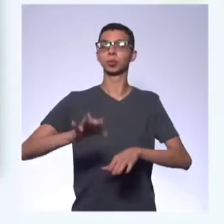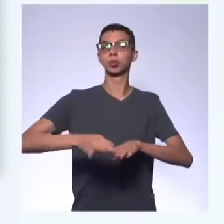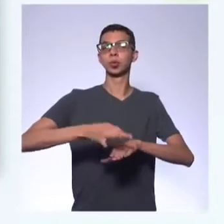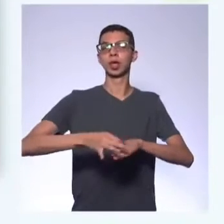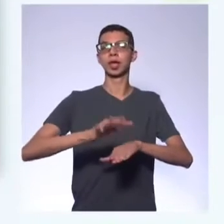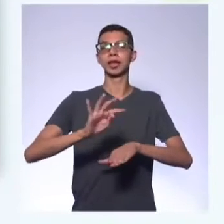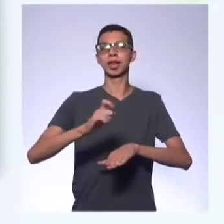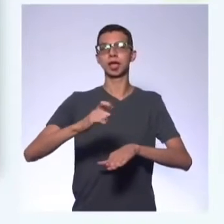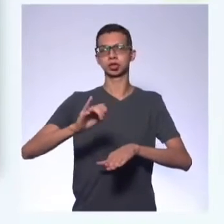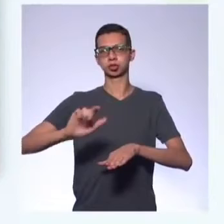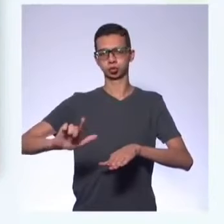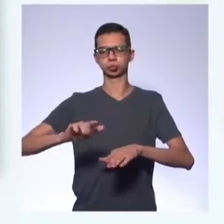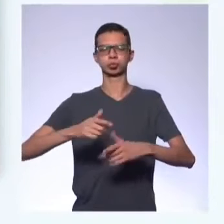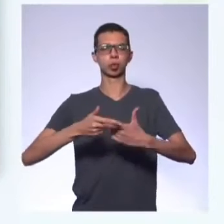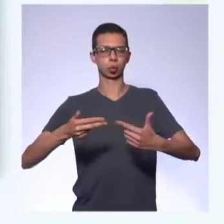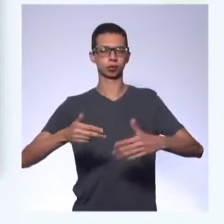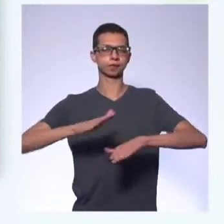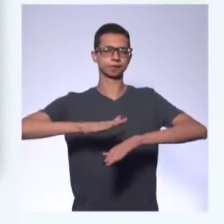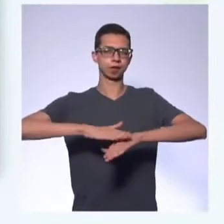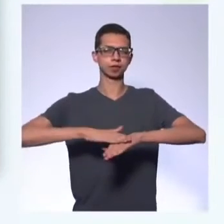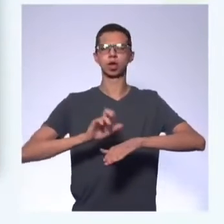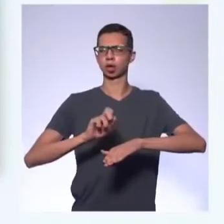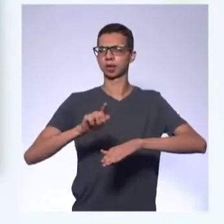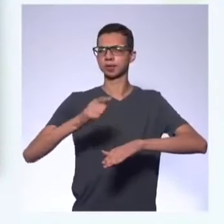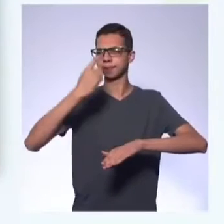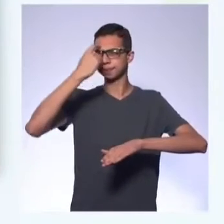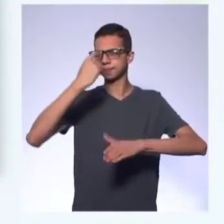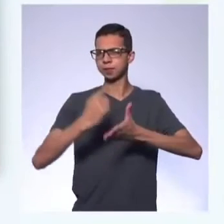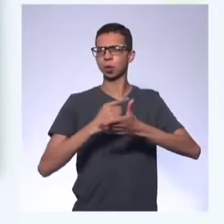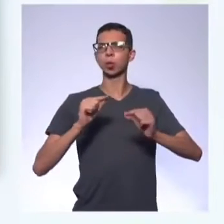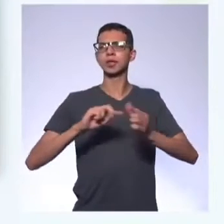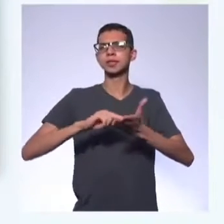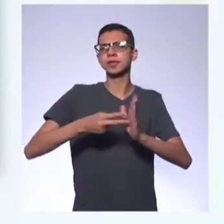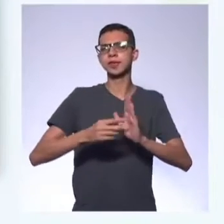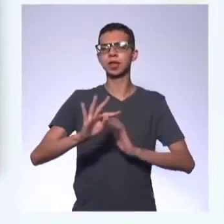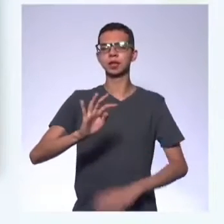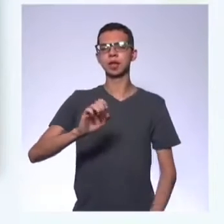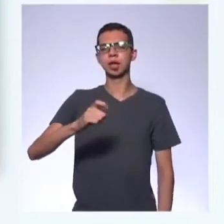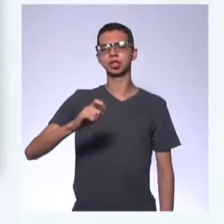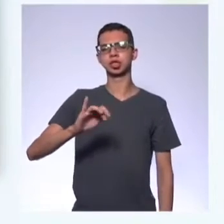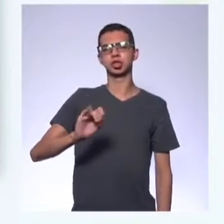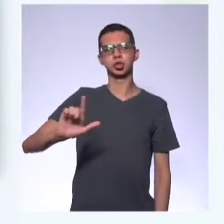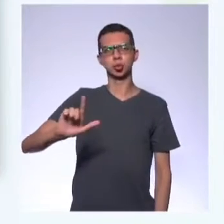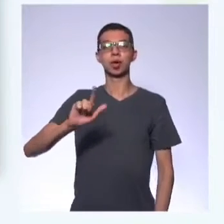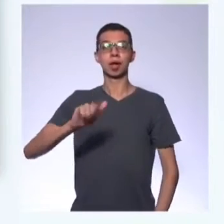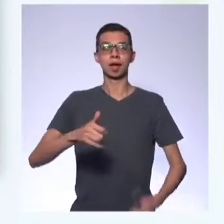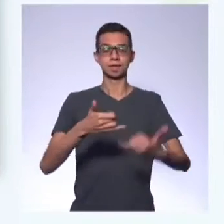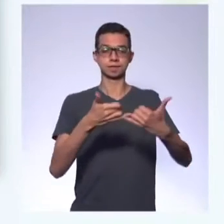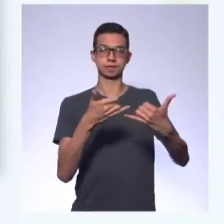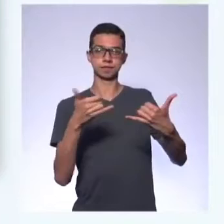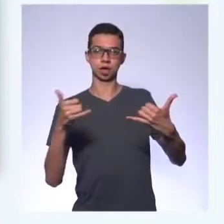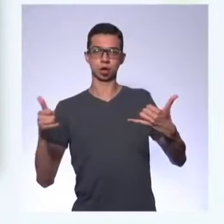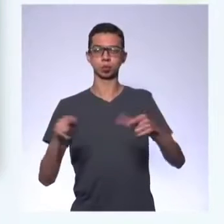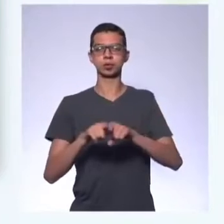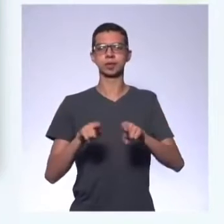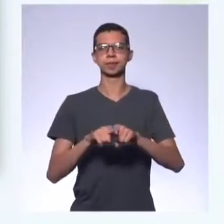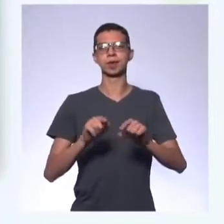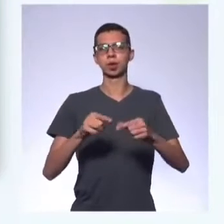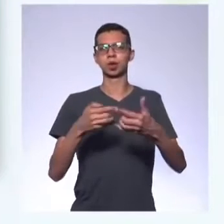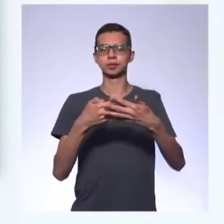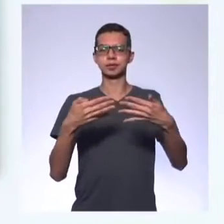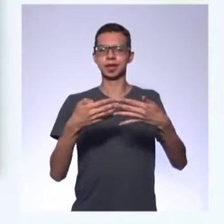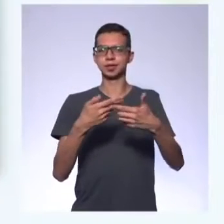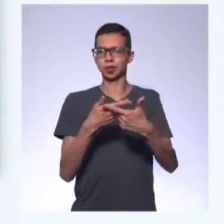pergunta, ok, mas o que é a produção têxtil? Ela é a produção de fios e tecidos, aquilo que mexe